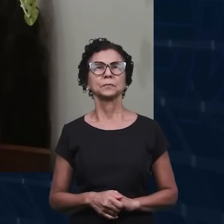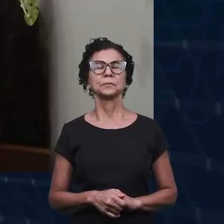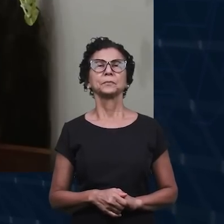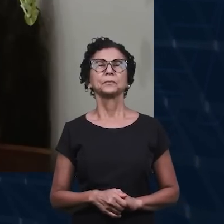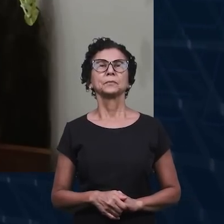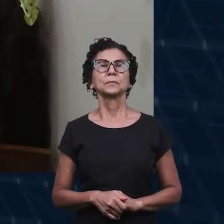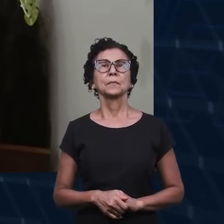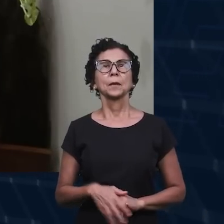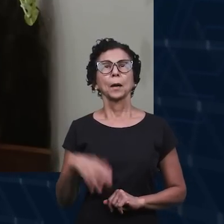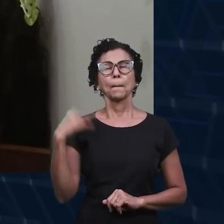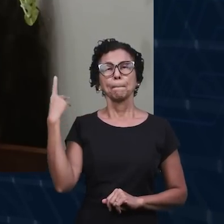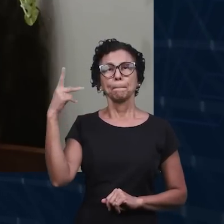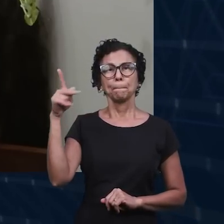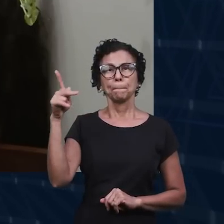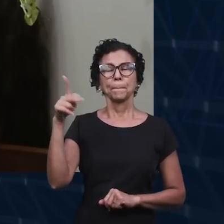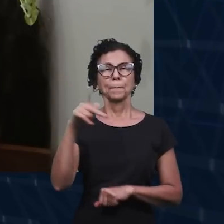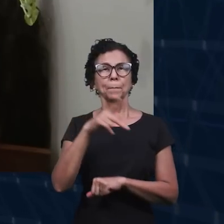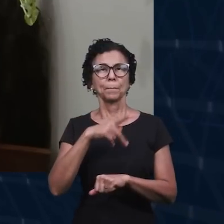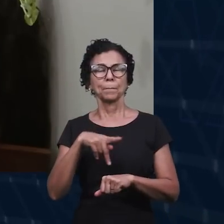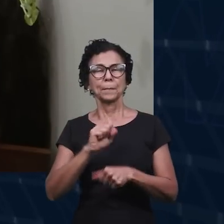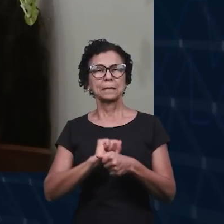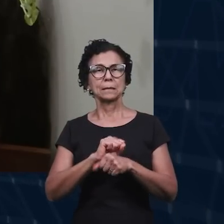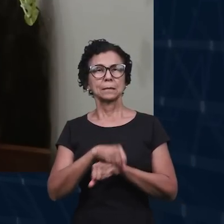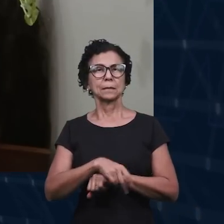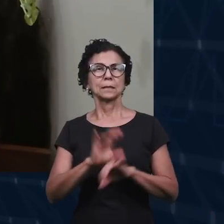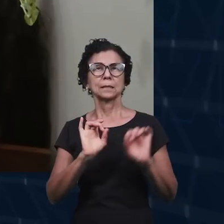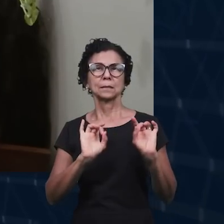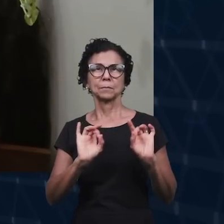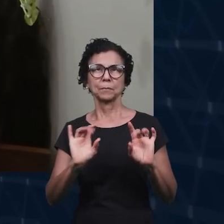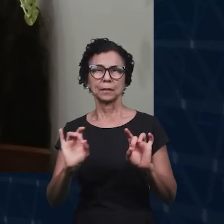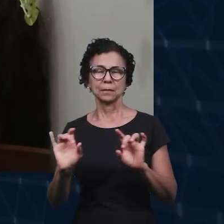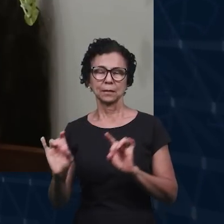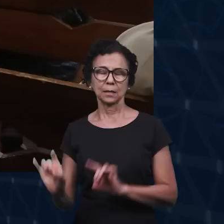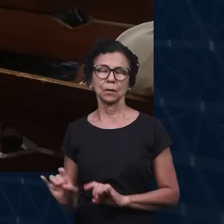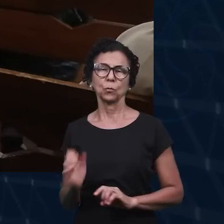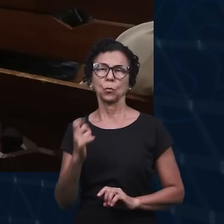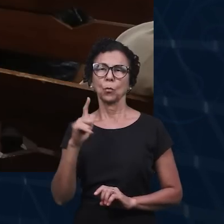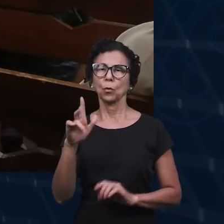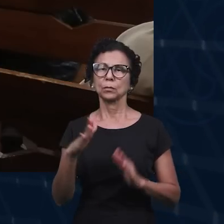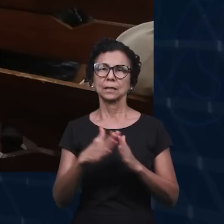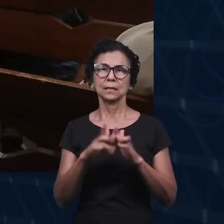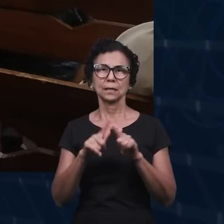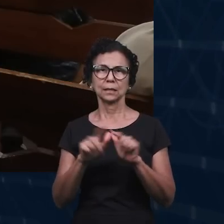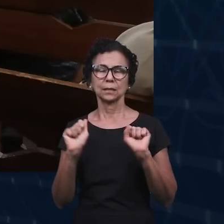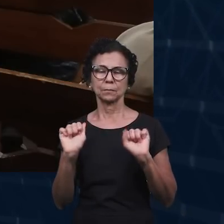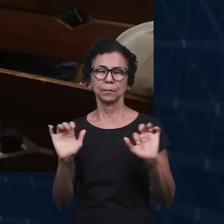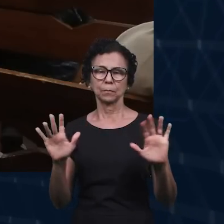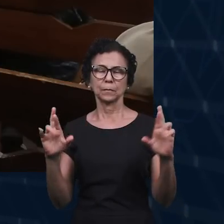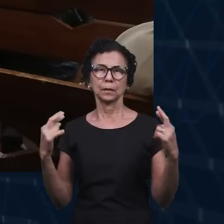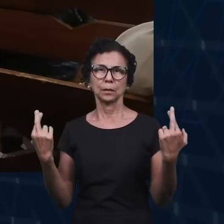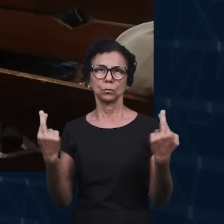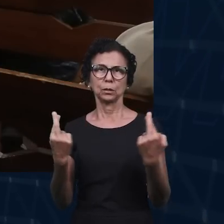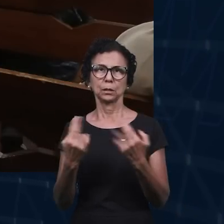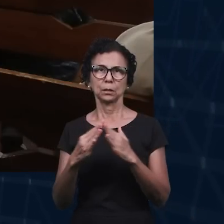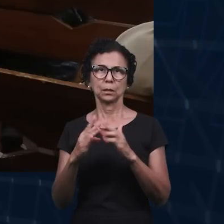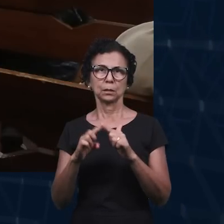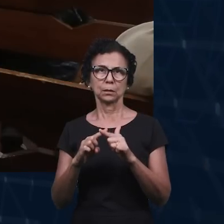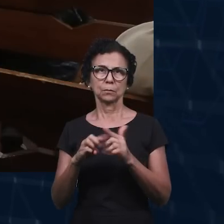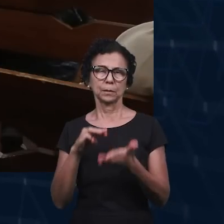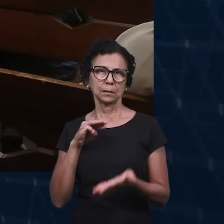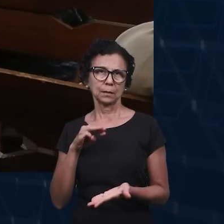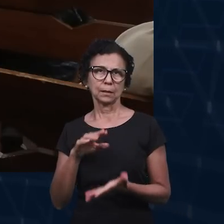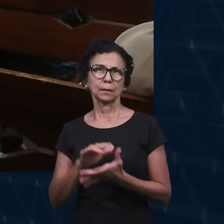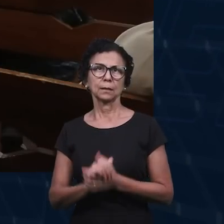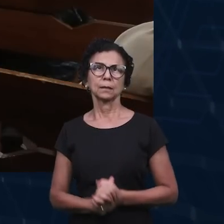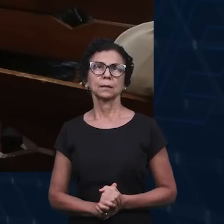No Paraguay fue realizado un seminario especial con las iglesias do Polo Central que se reunieron na Igreja Cristã Maranata em